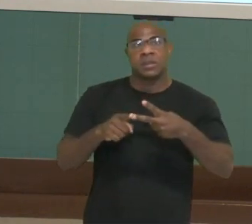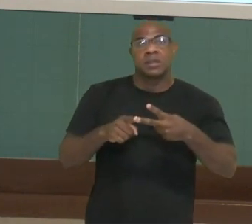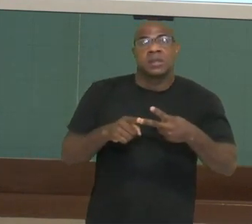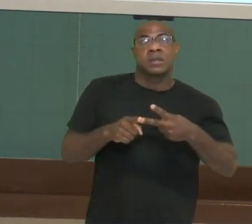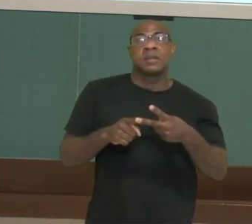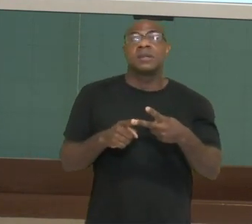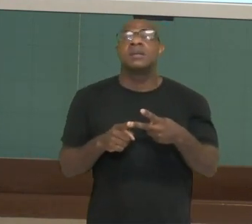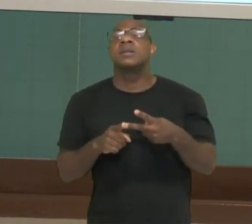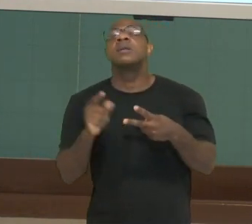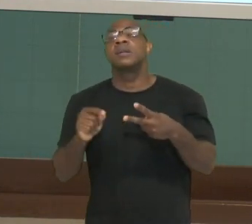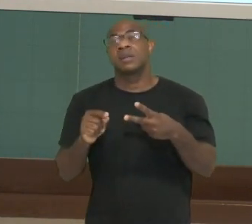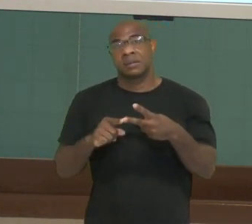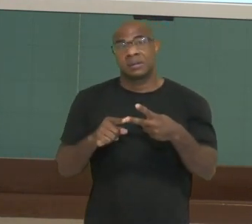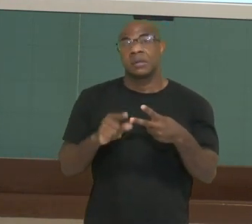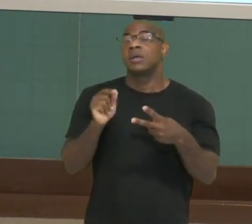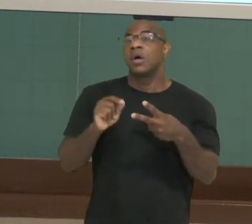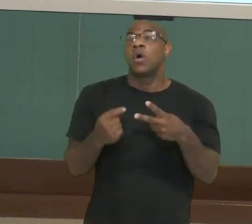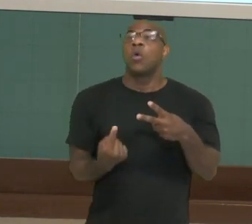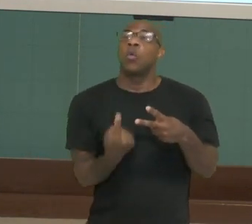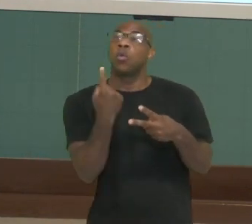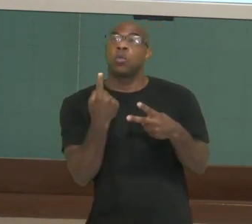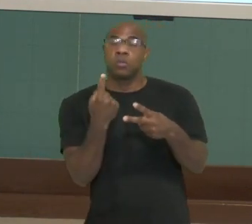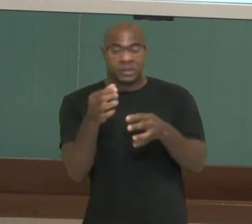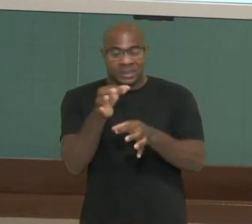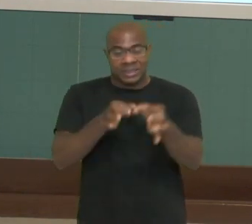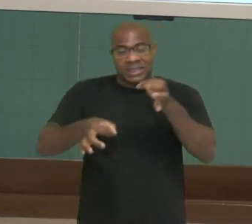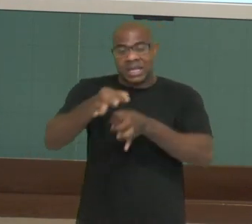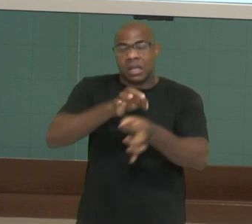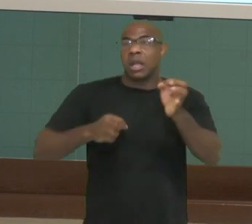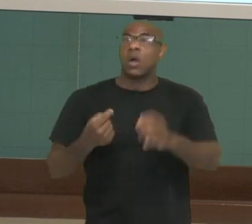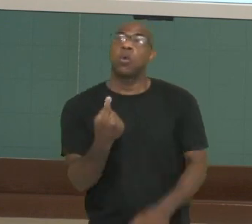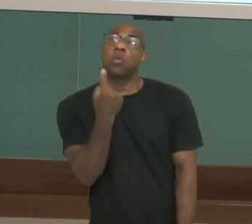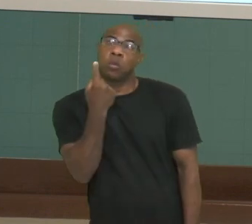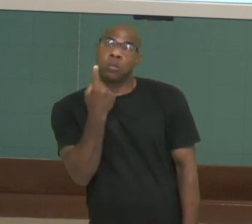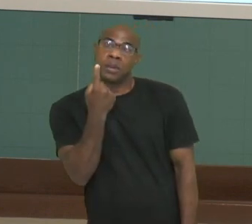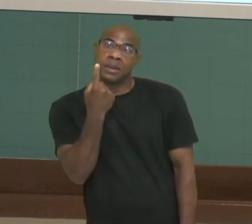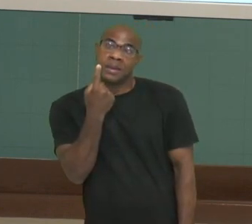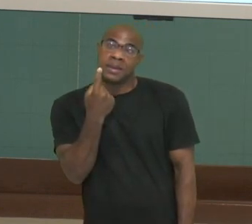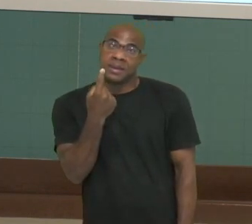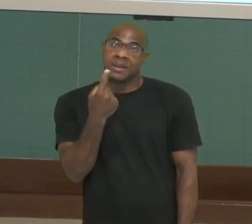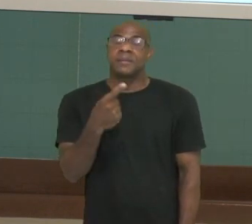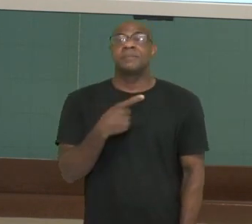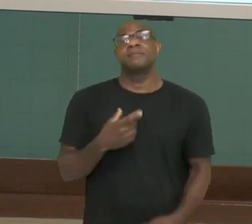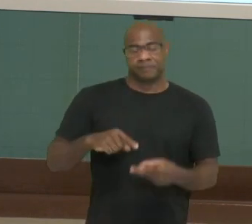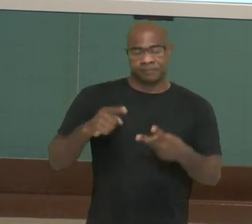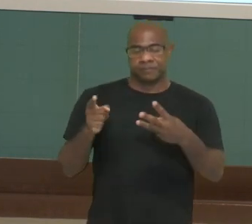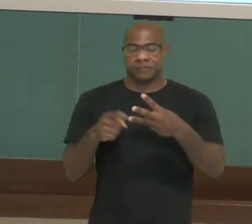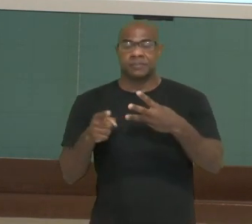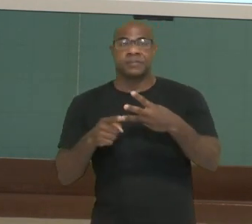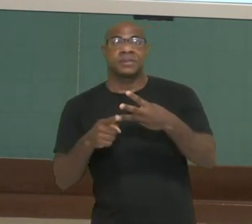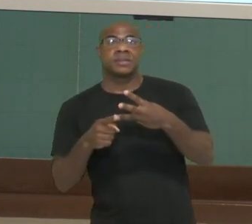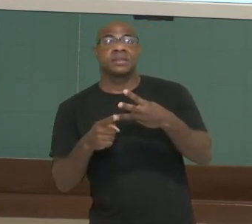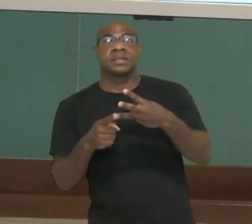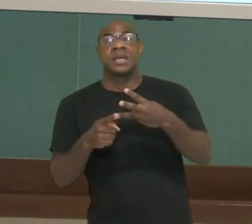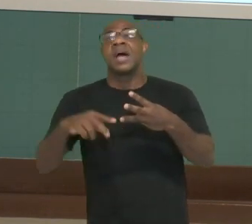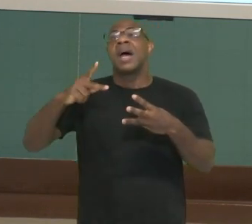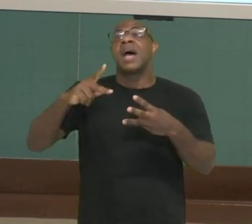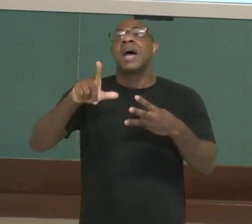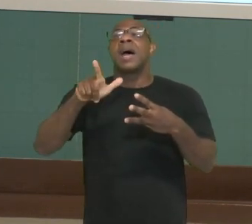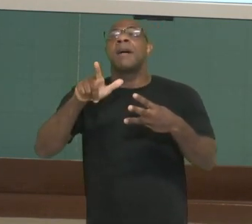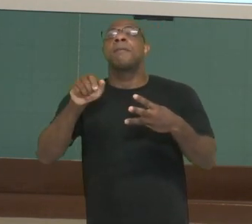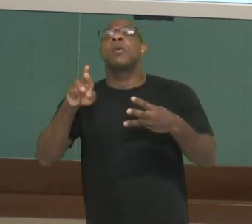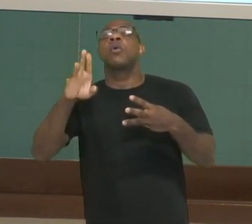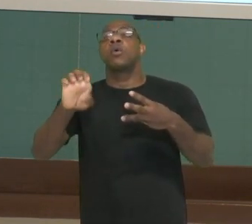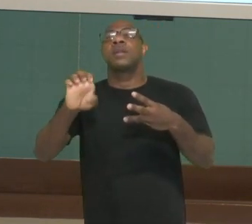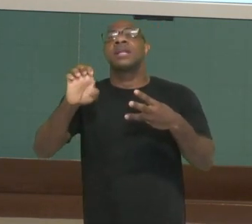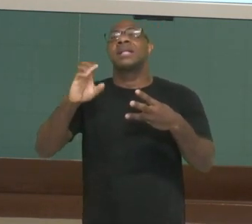Os seres unicelulares são aqueles seres que possuem apenas uma célula. Seres pluricelulares